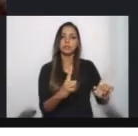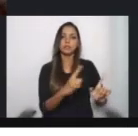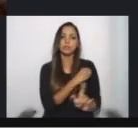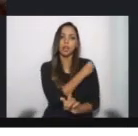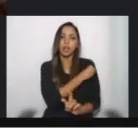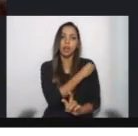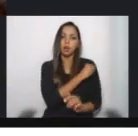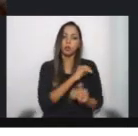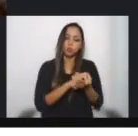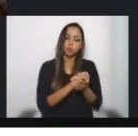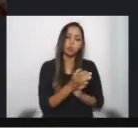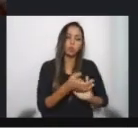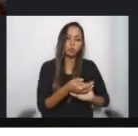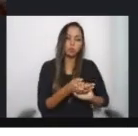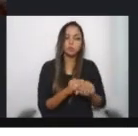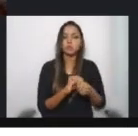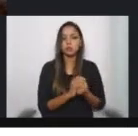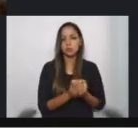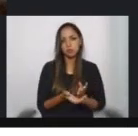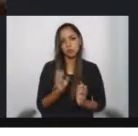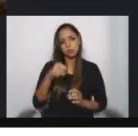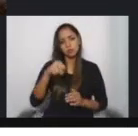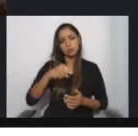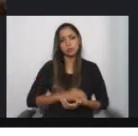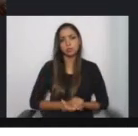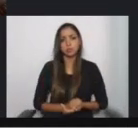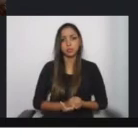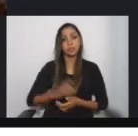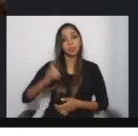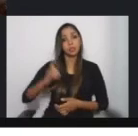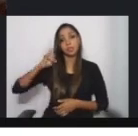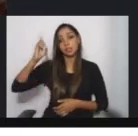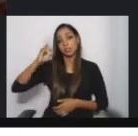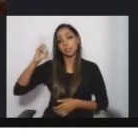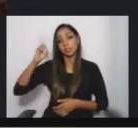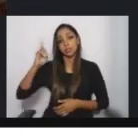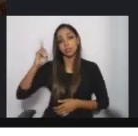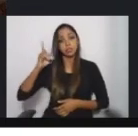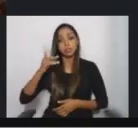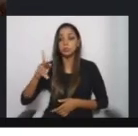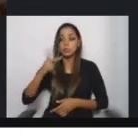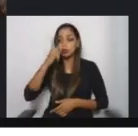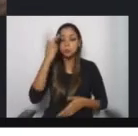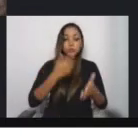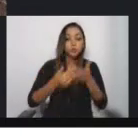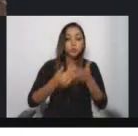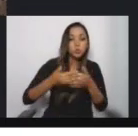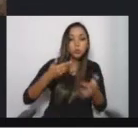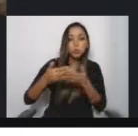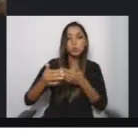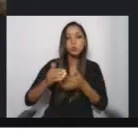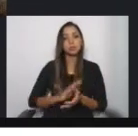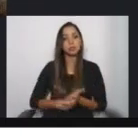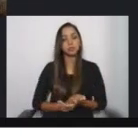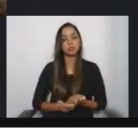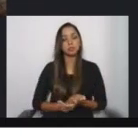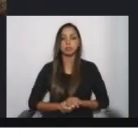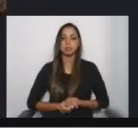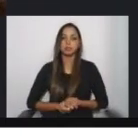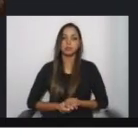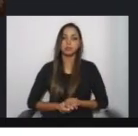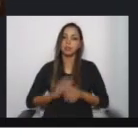seja preto, branco, amarelo, rico ou pobre, nas piores situações, como a gente está passando hoje da questão da pandemia, é a Deus que a